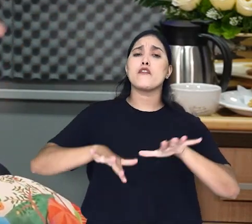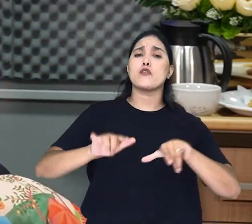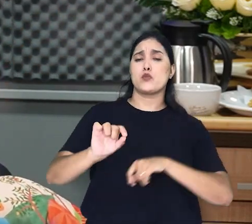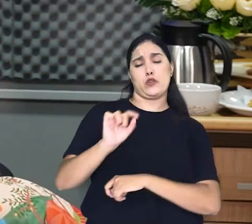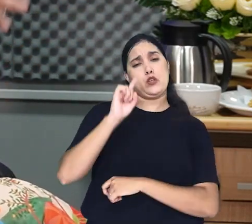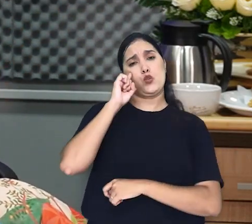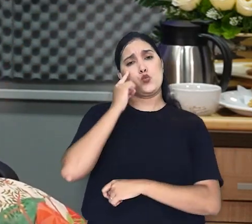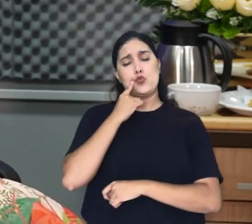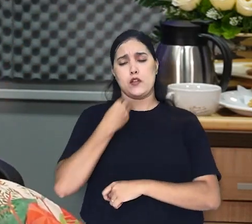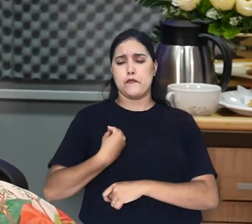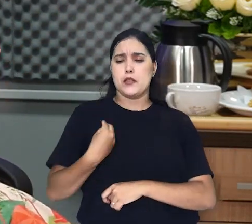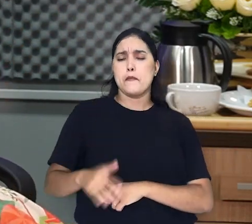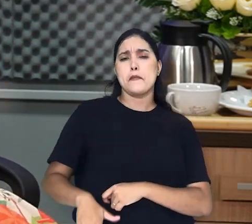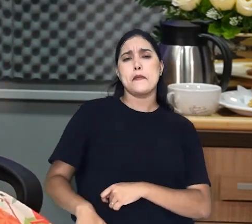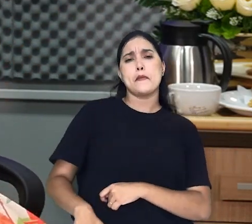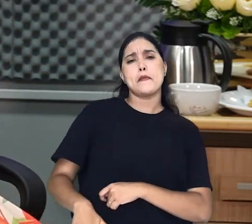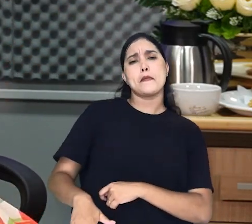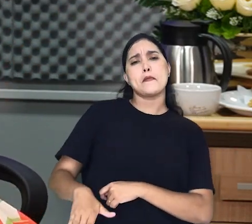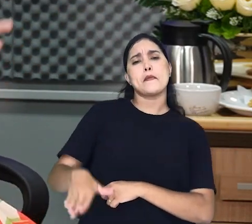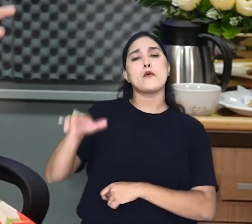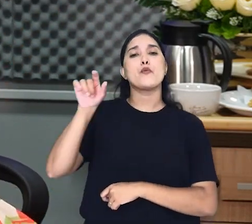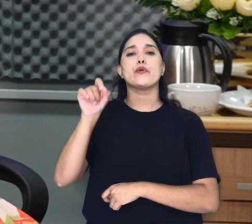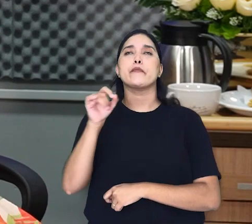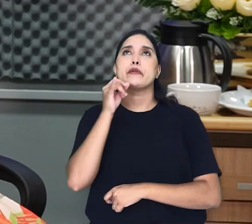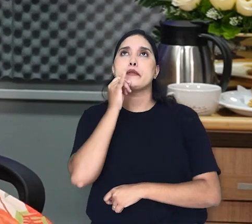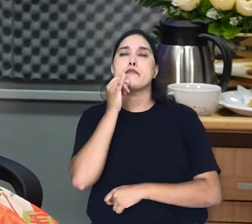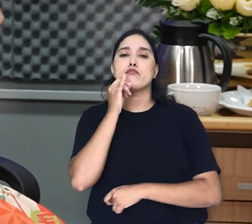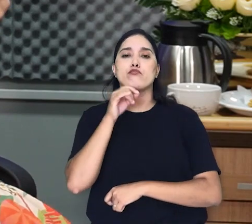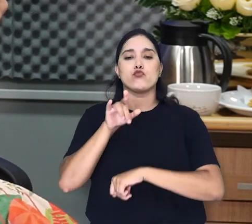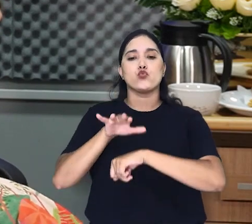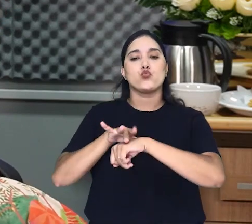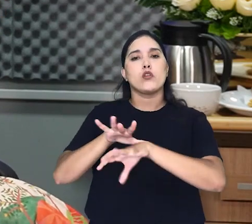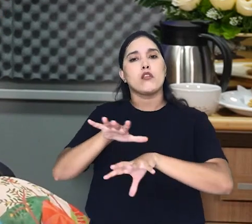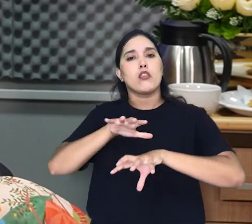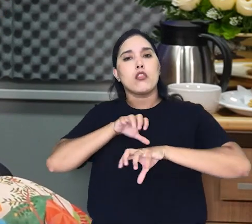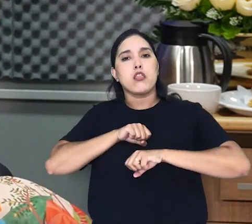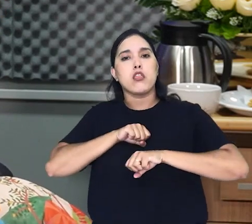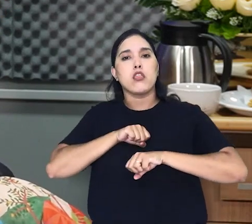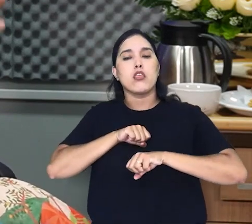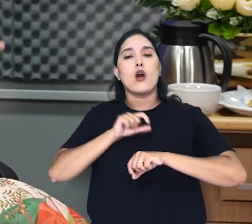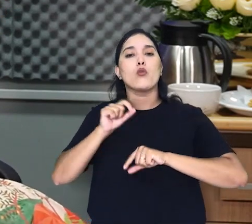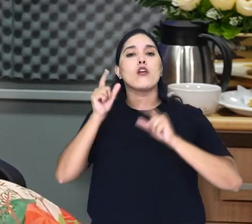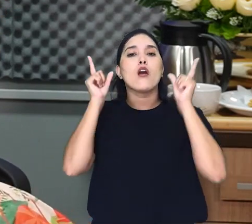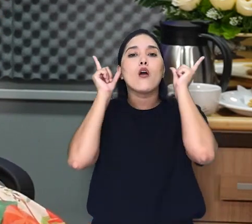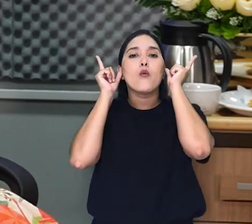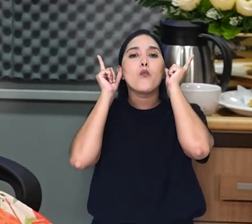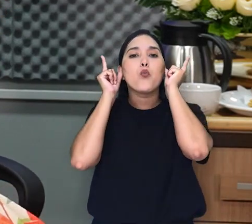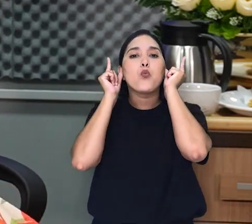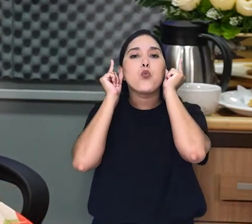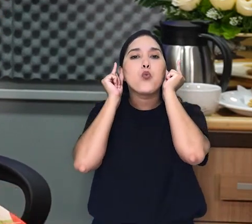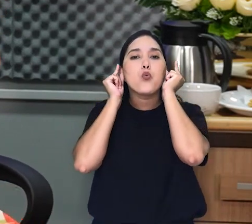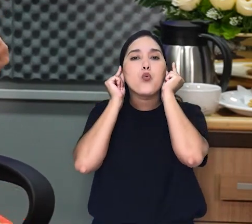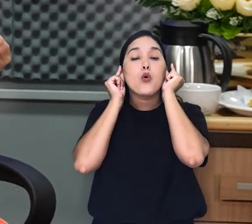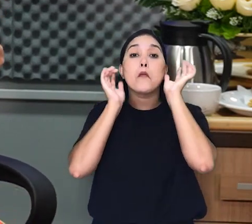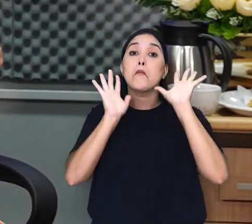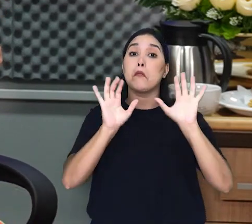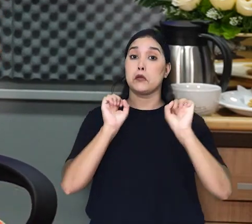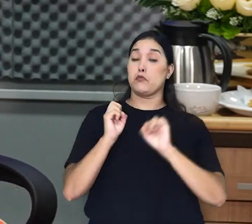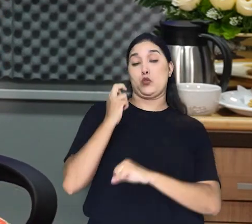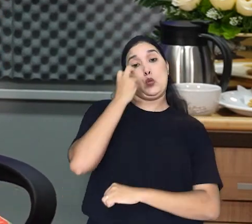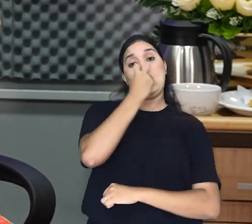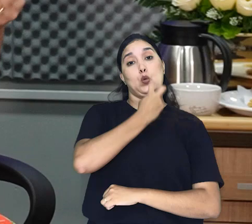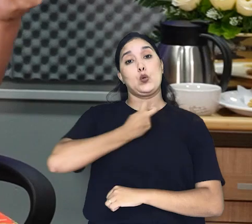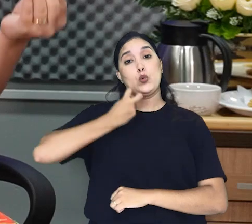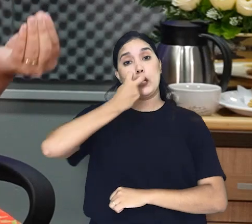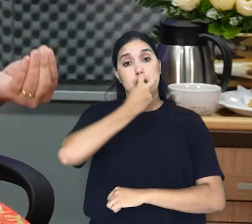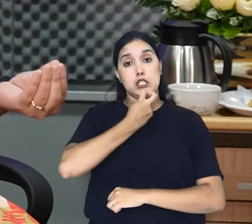sei se fosse feito aqui no Brasil e tudo mais, mas não. E a Libras, ela é a língua que, para o